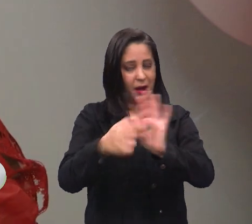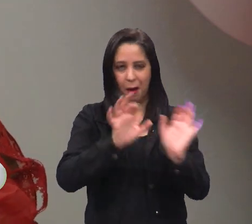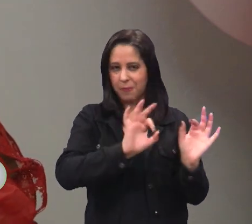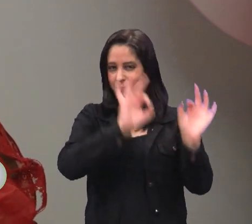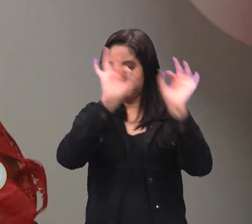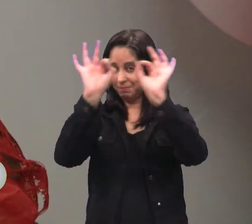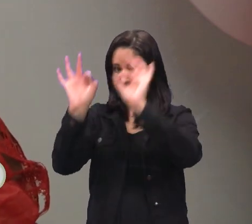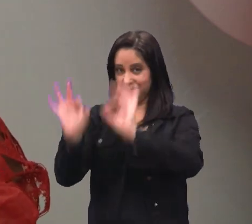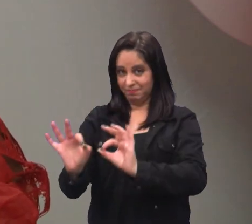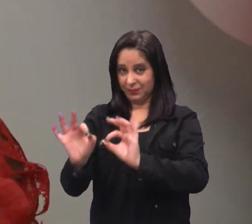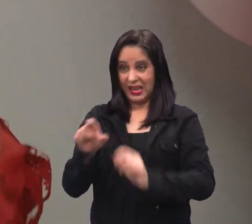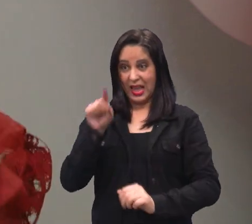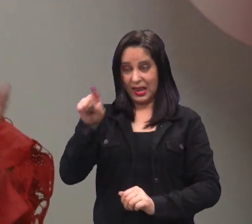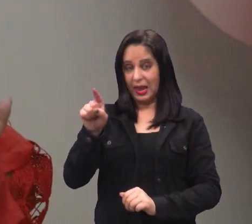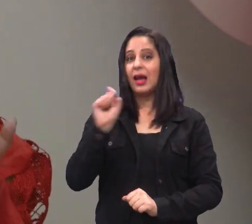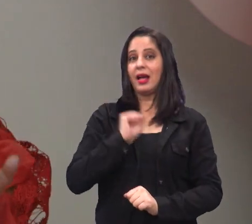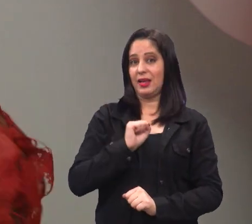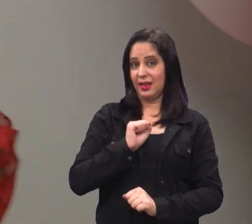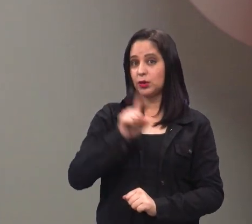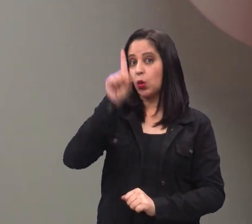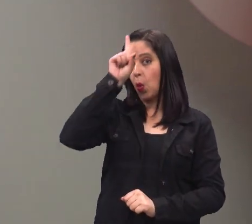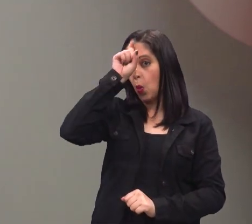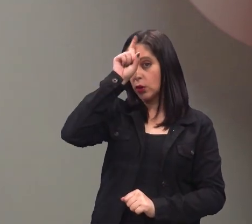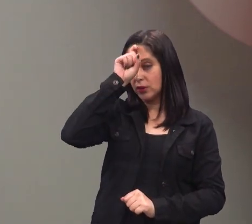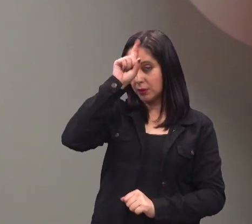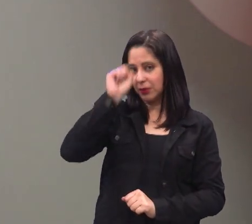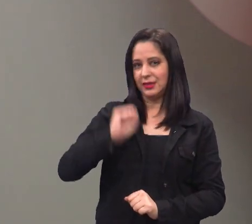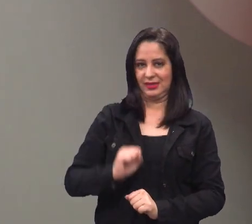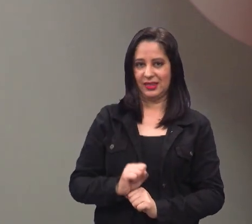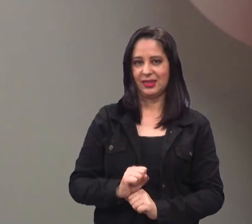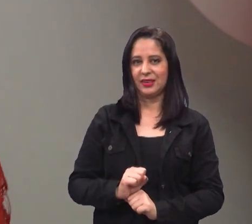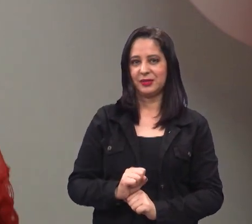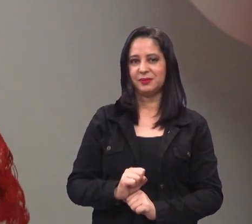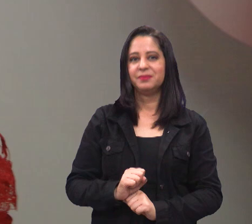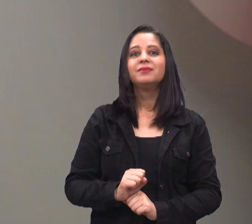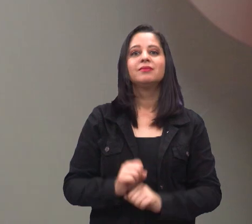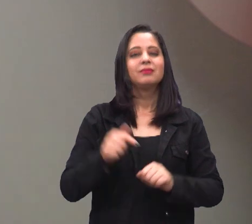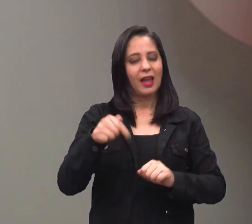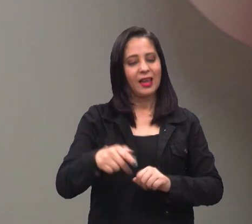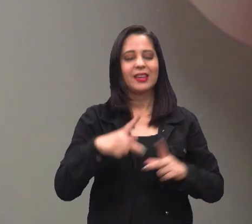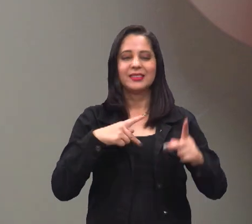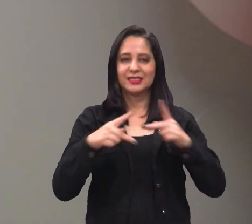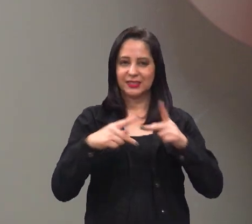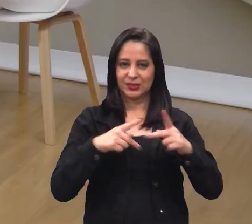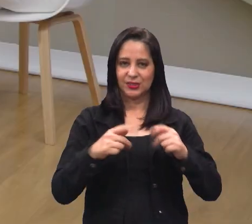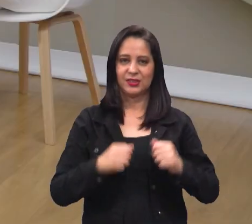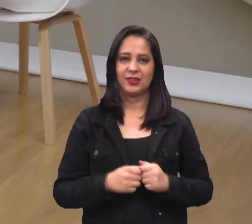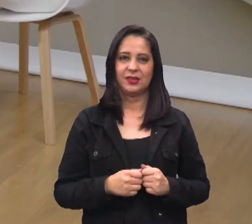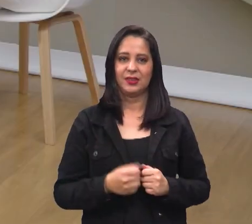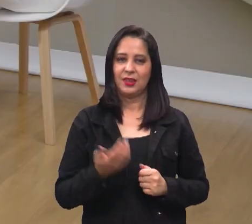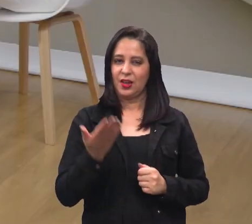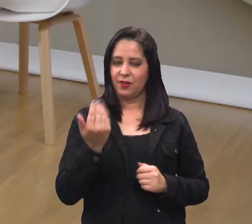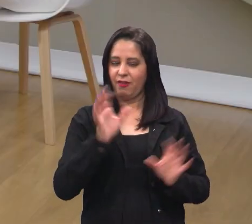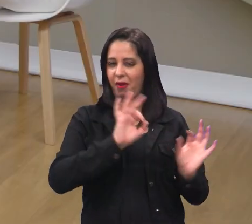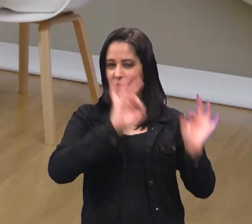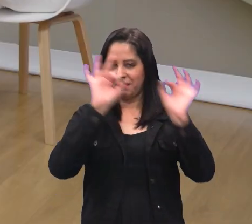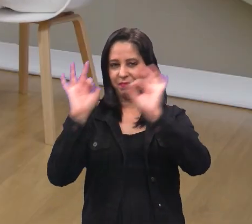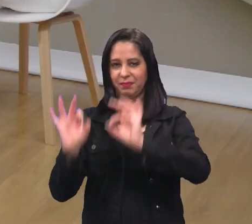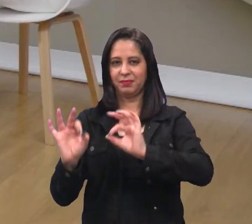do Serviço de Hematologia e Hemoterapia, aqui de São José dos Campos. Doutora, vamos